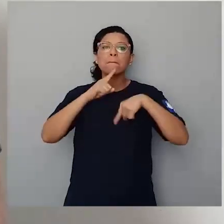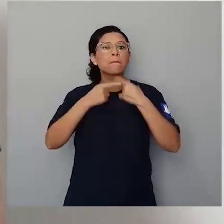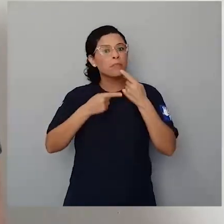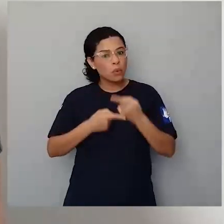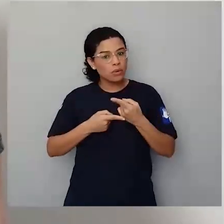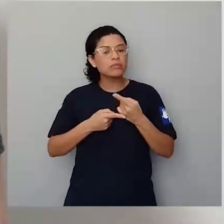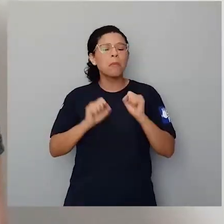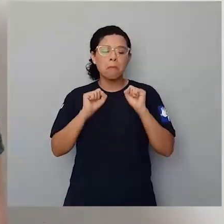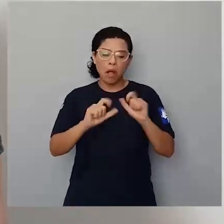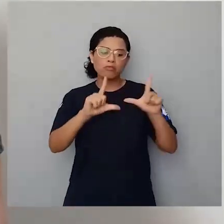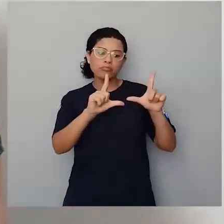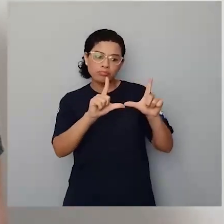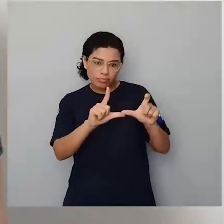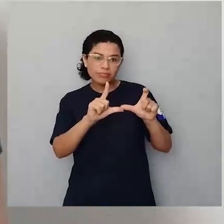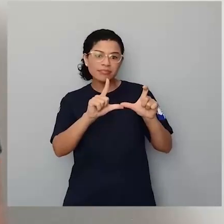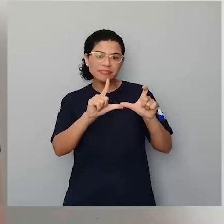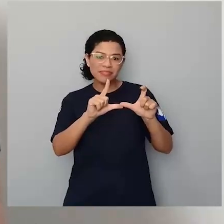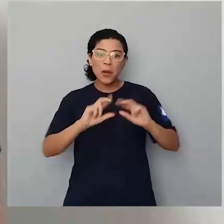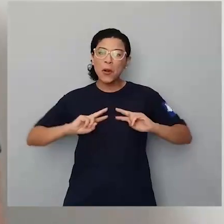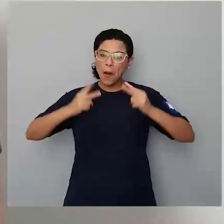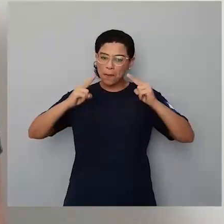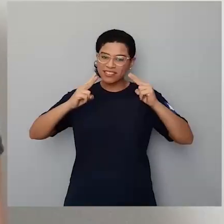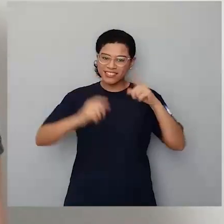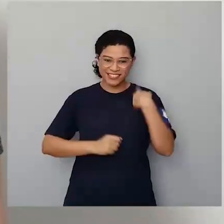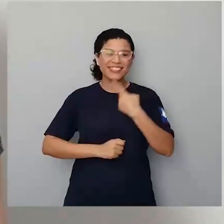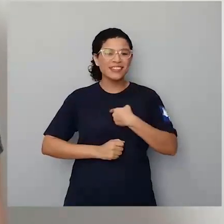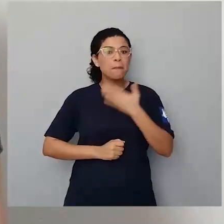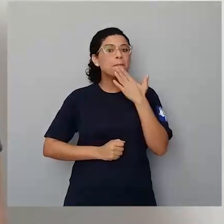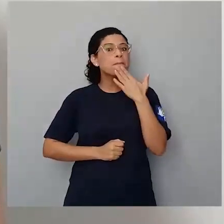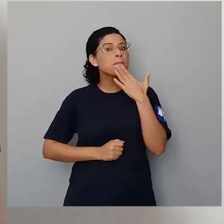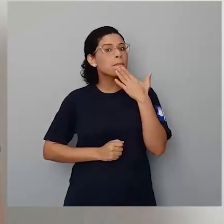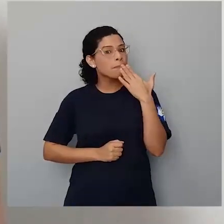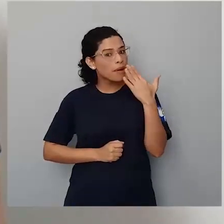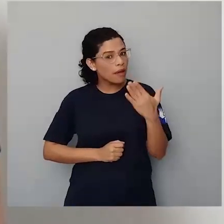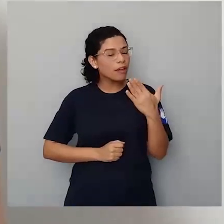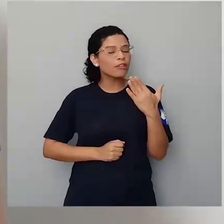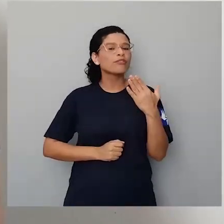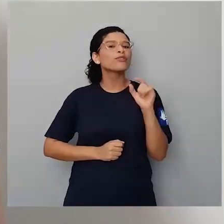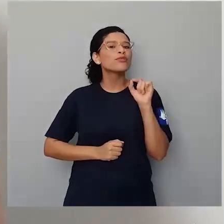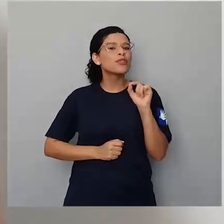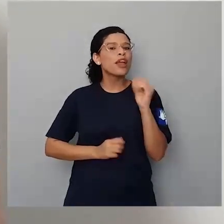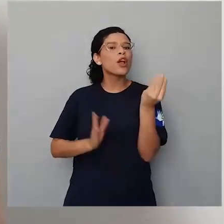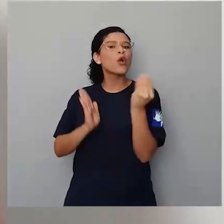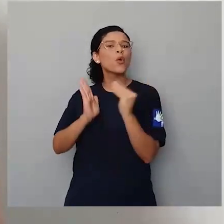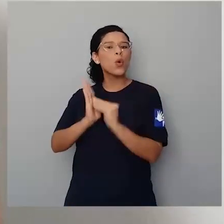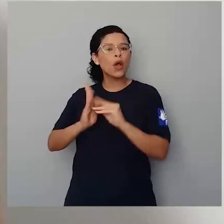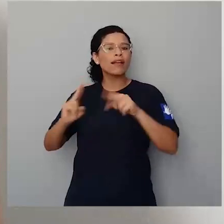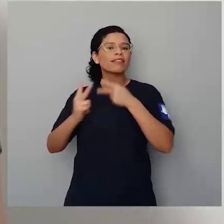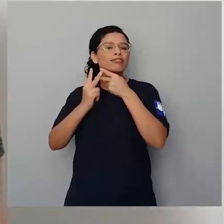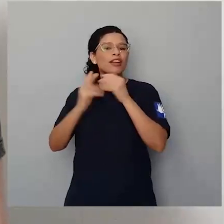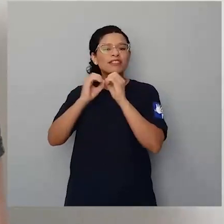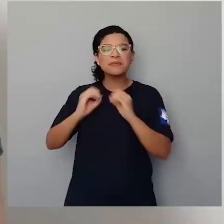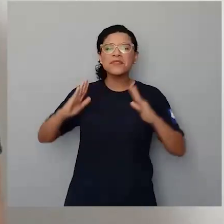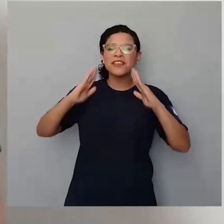vocês puderem, tirem uma foto e compartilhem com a gente. Peçam para um adulto compartilhar nas redes sociais com